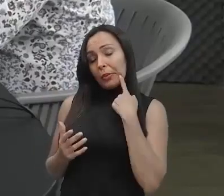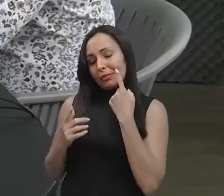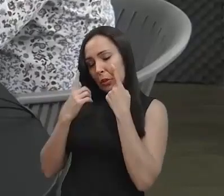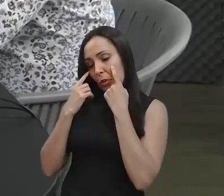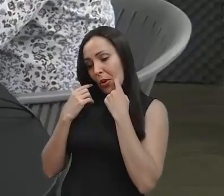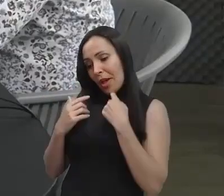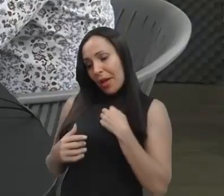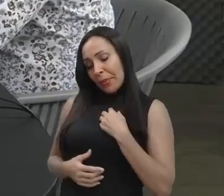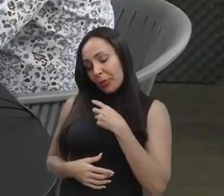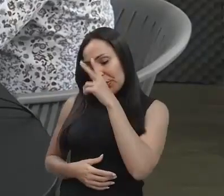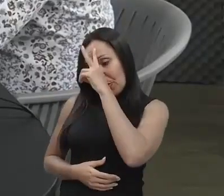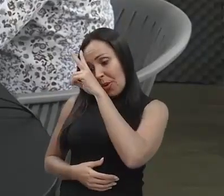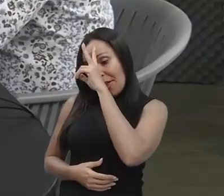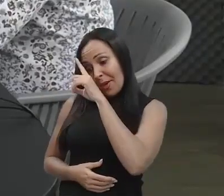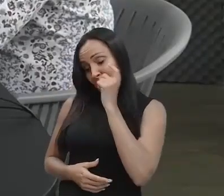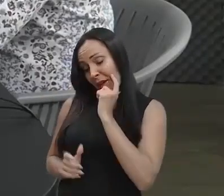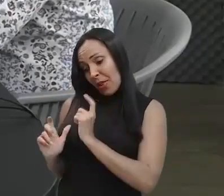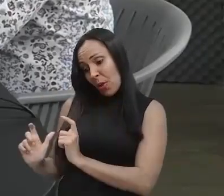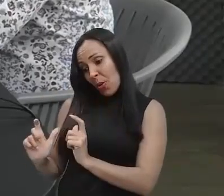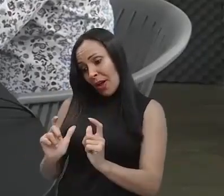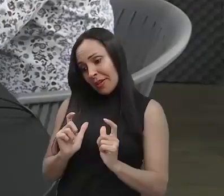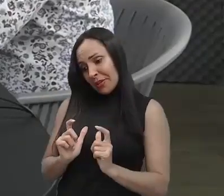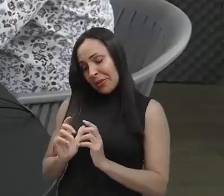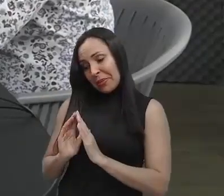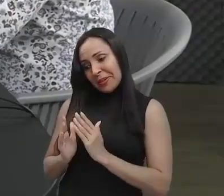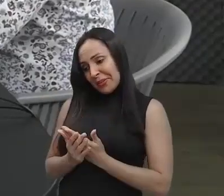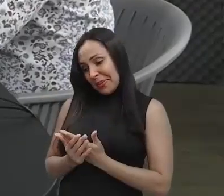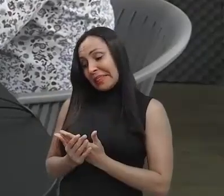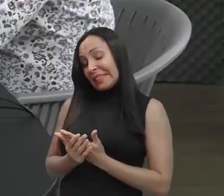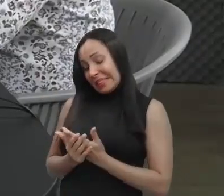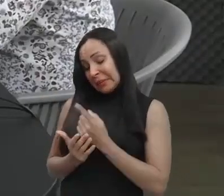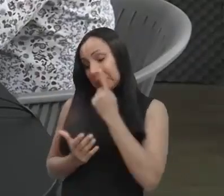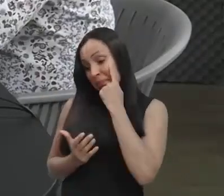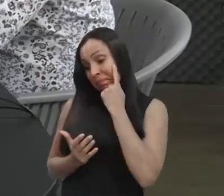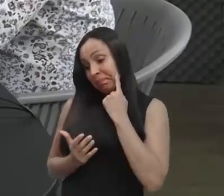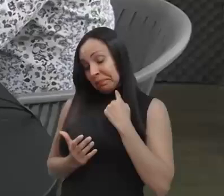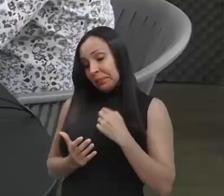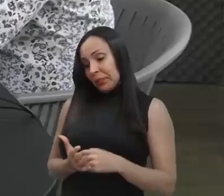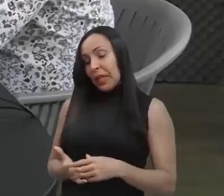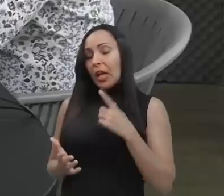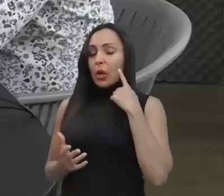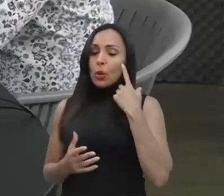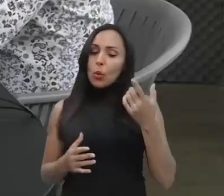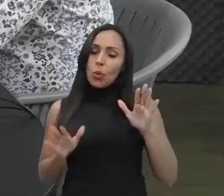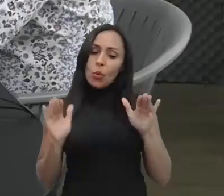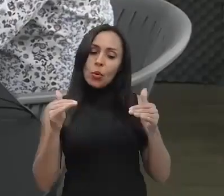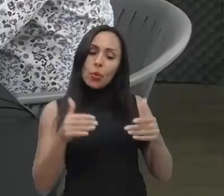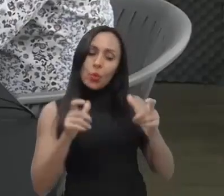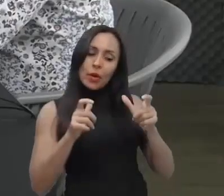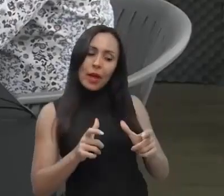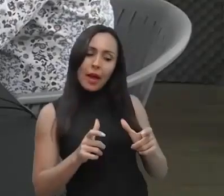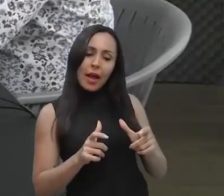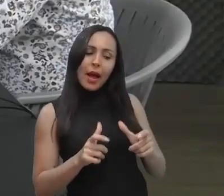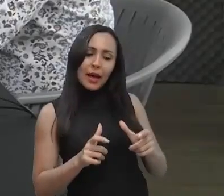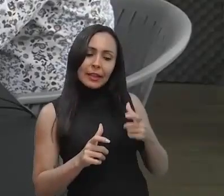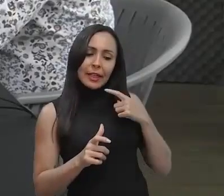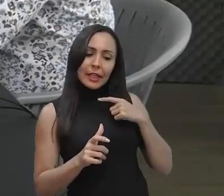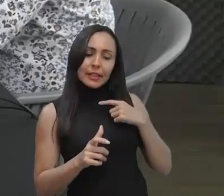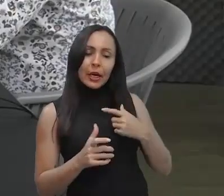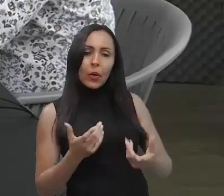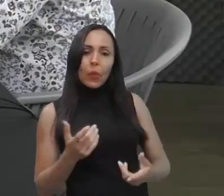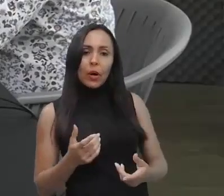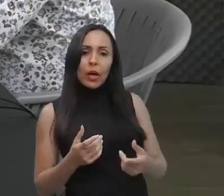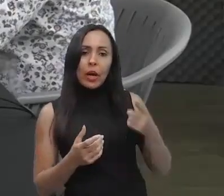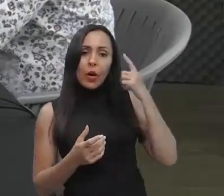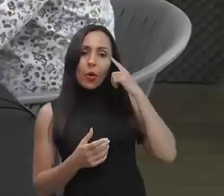lembro de cada lugarzinho dessa escola sabe e um lugar específico assim me marcou muito que era onde eu corria